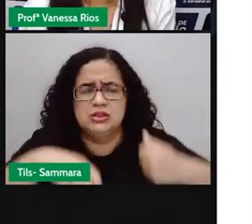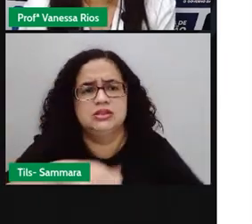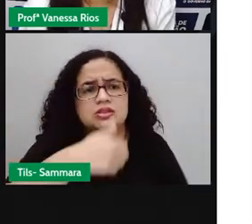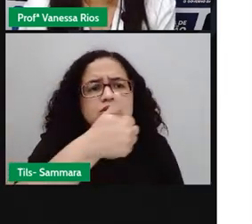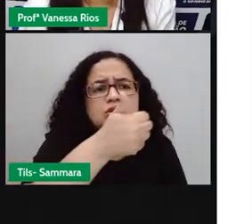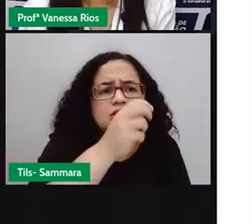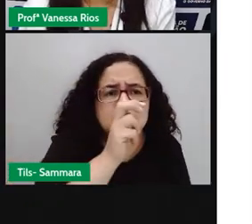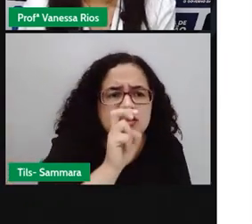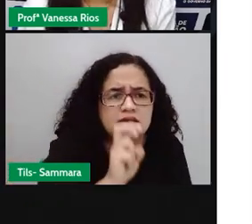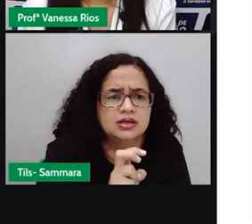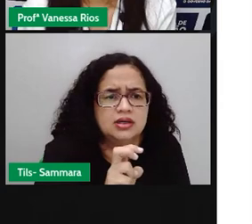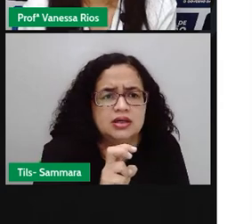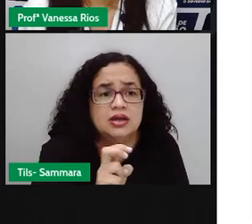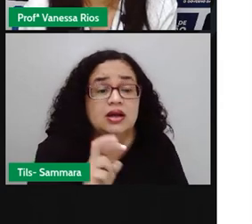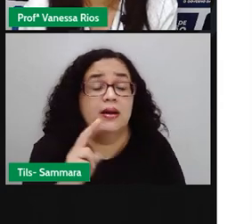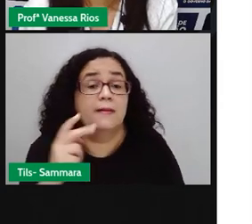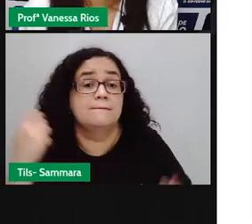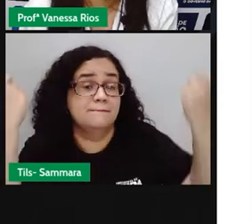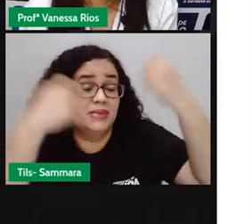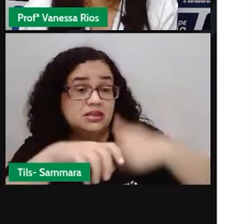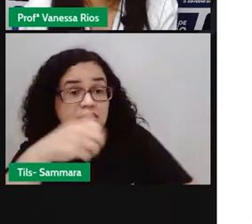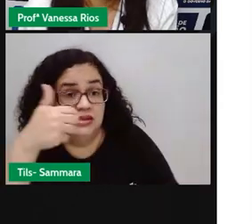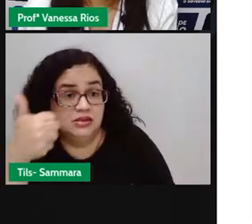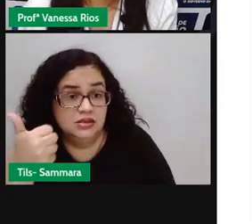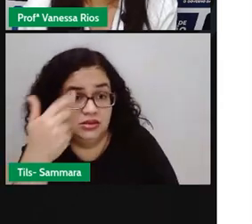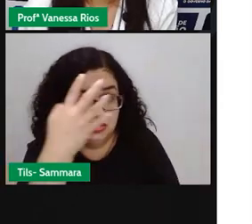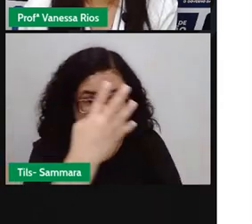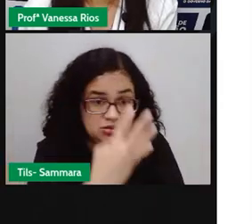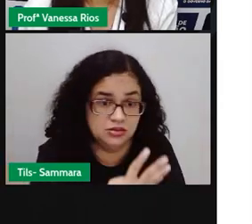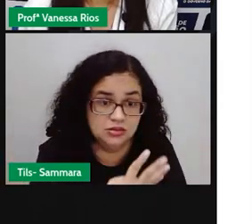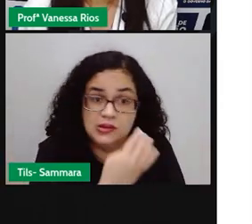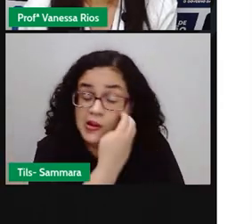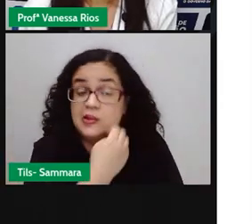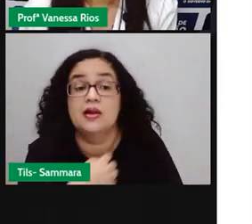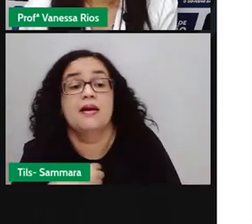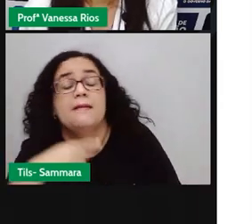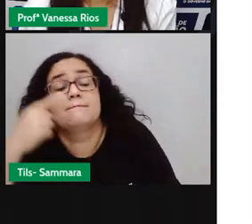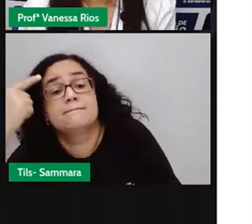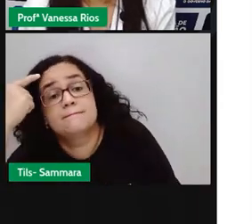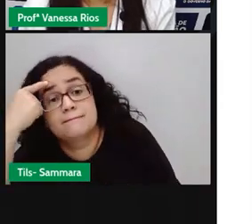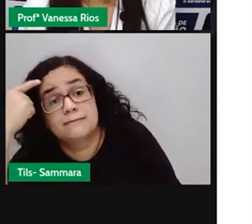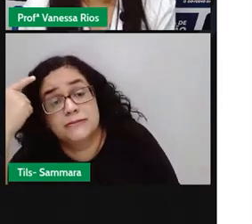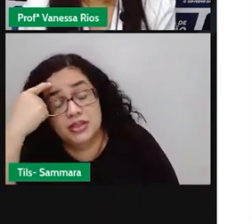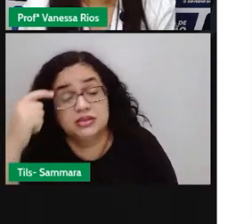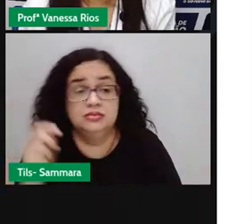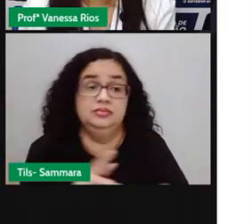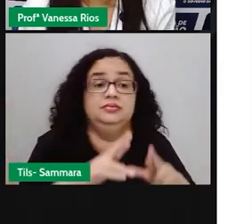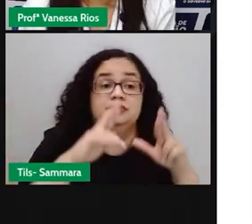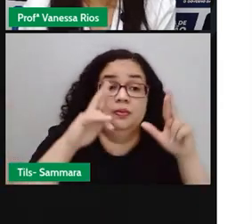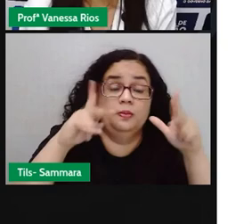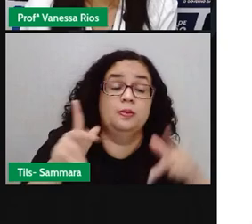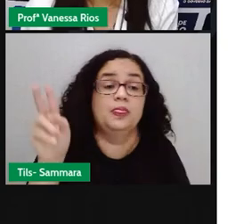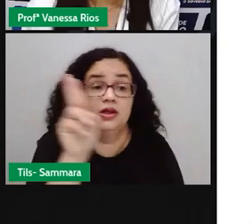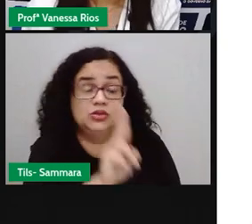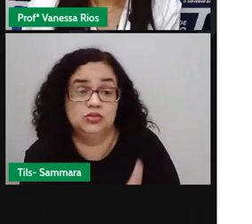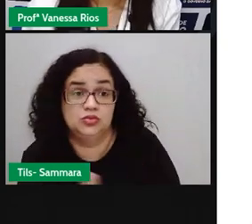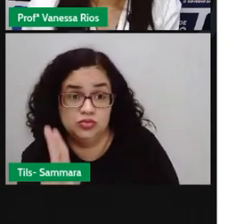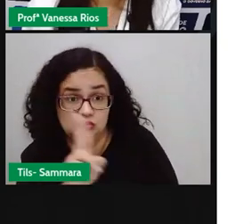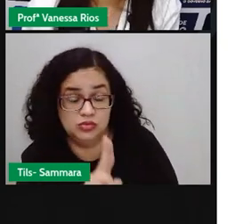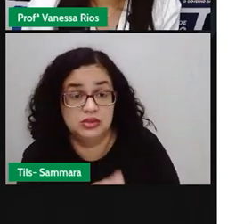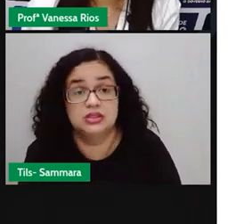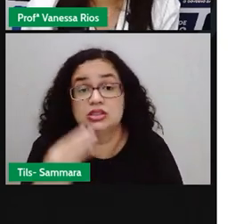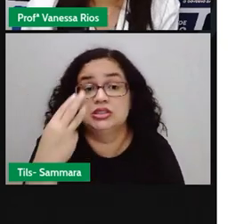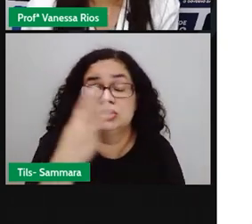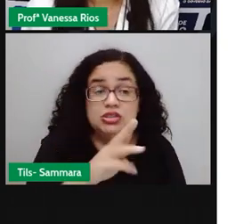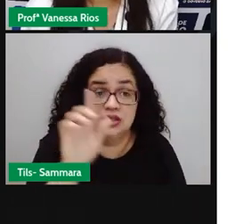eu preciso de 14. Então, a gente tem que pensar numa forma diferente. Usando apenas a jarra de